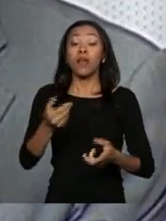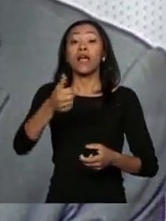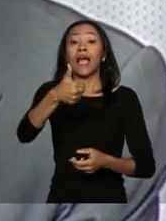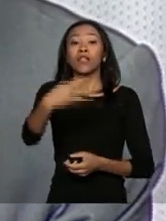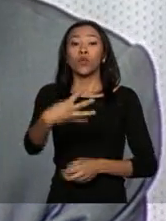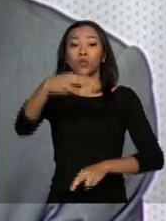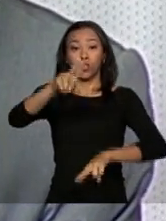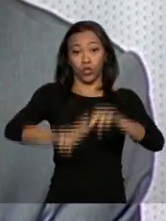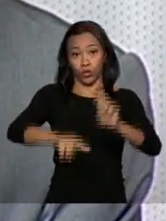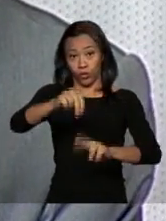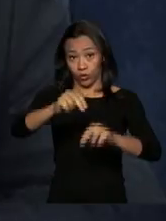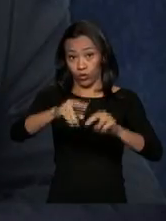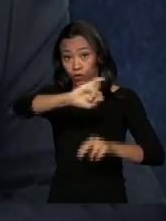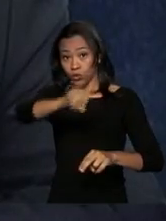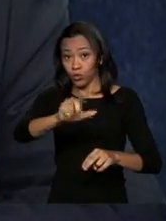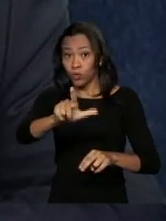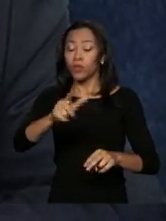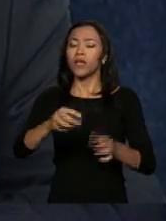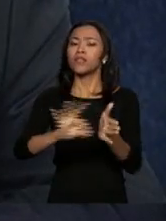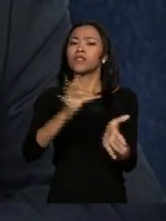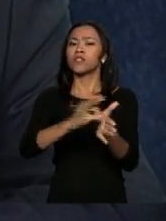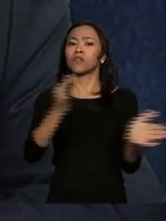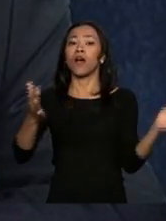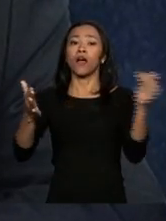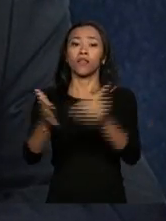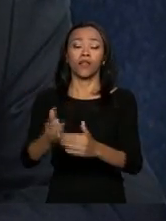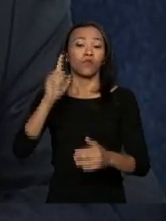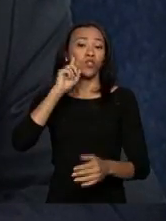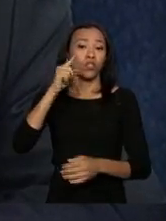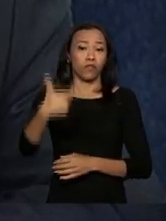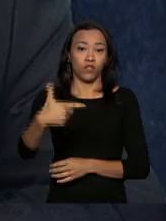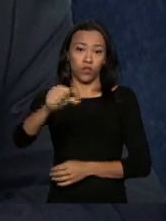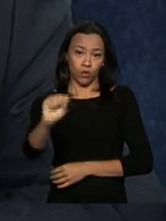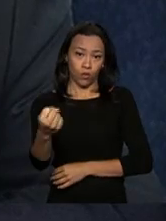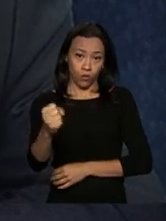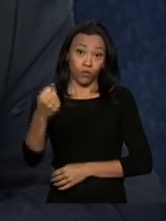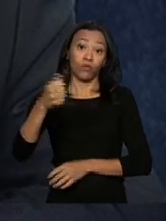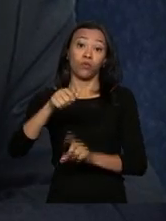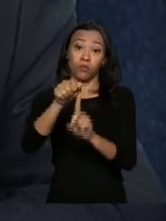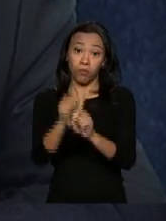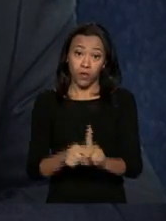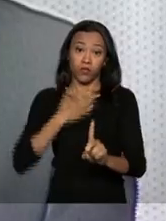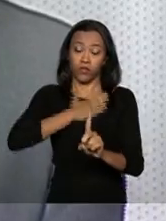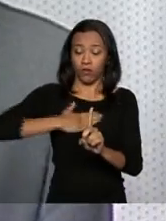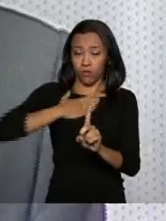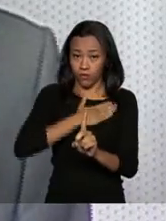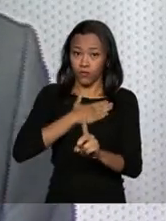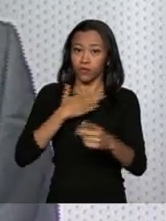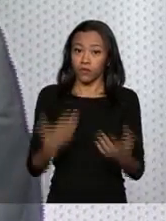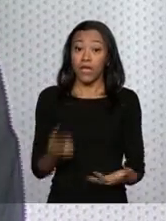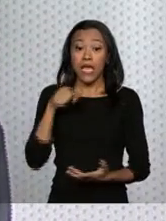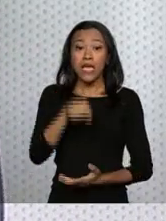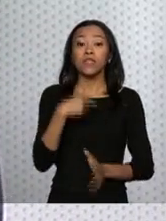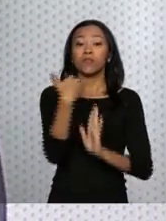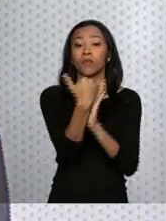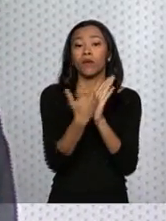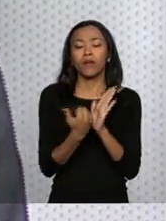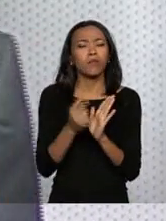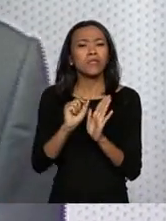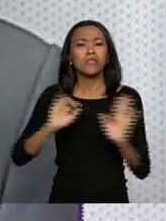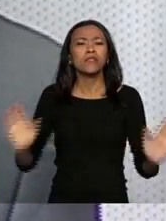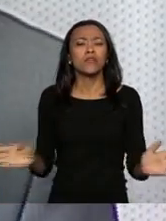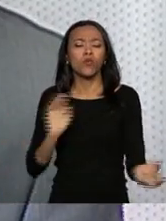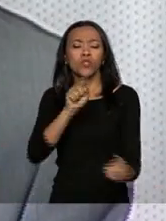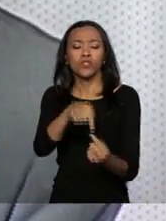as inscrições vão até o dia 28 de Agosto o programa usinas digitais consiste no incentivo a